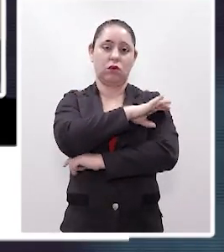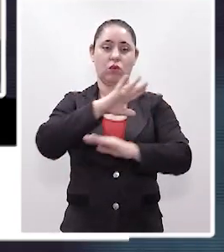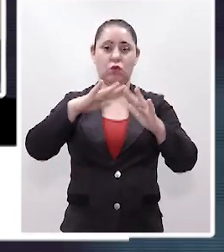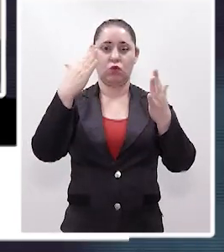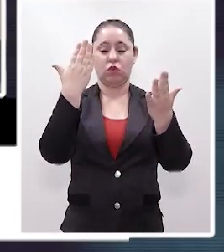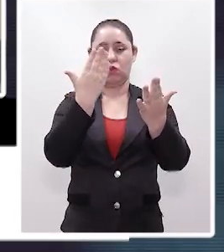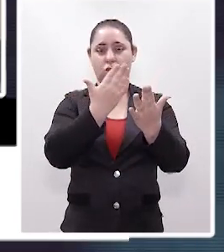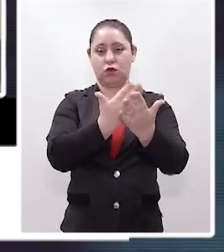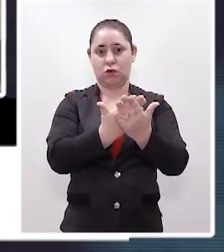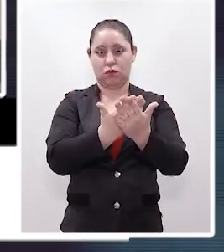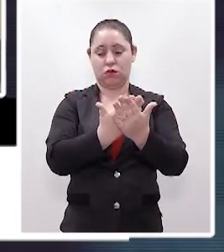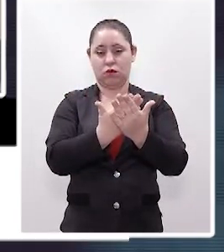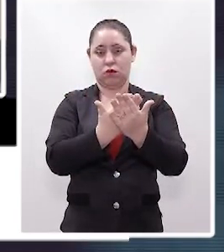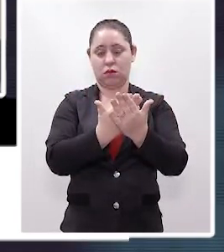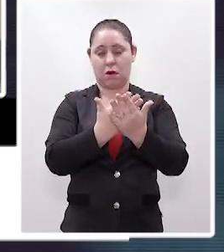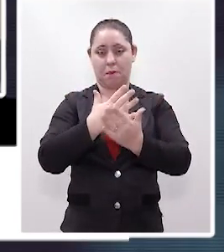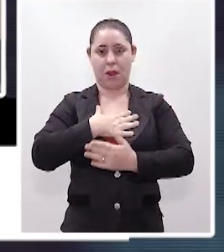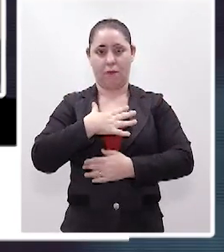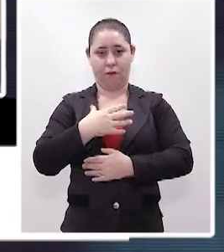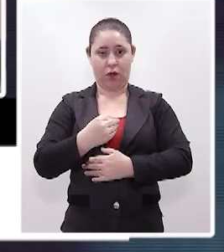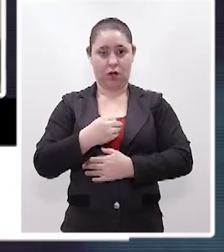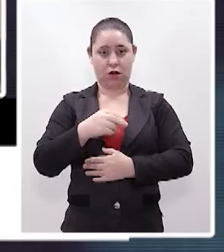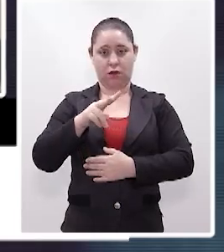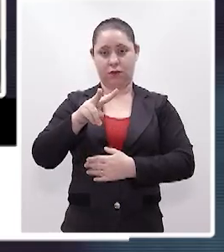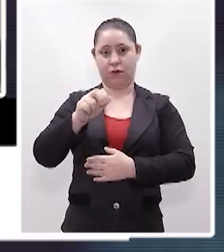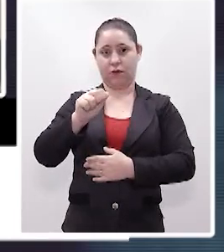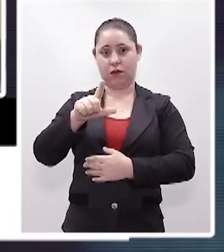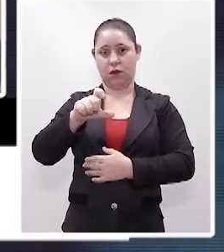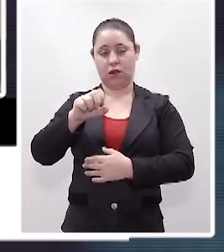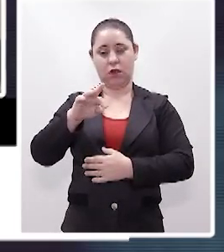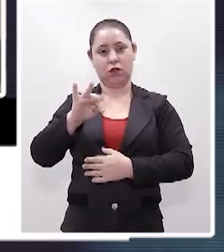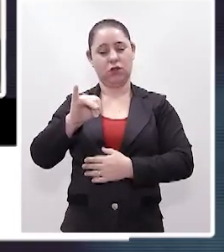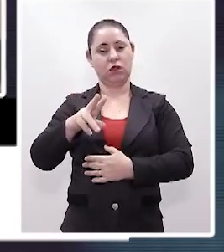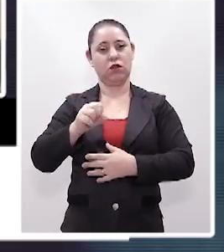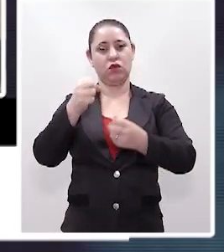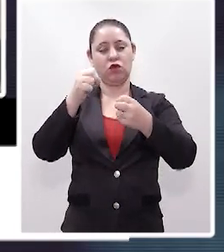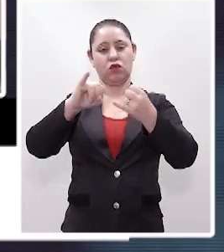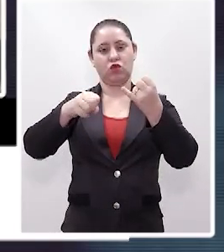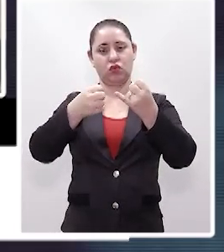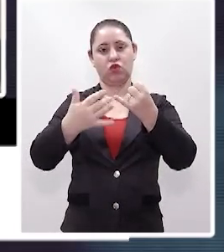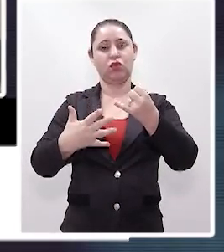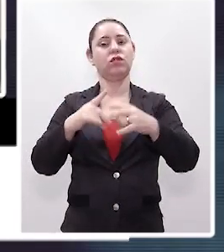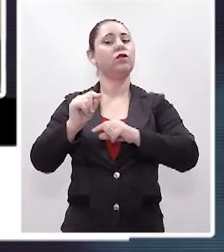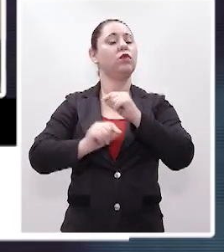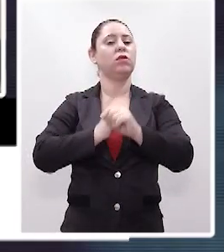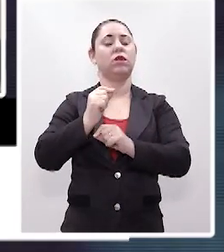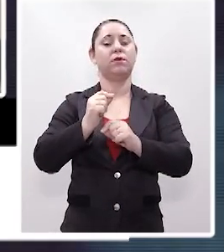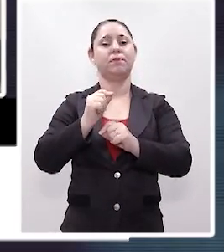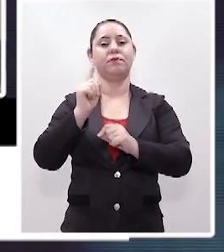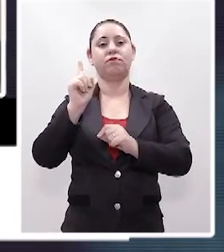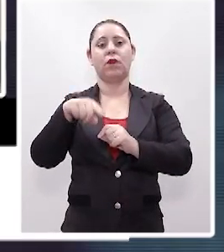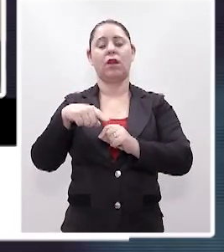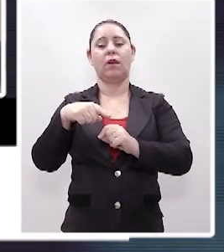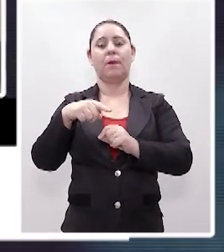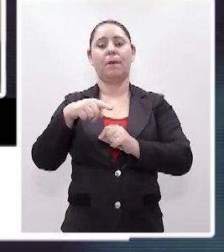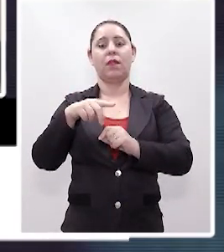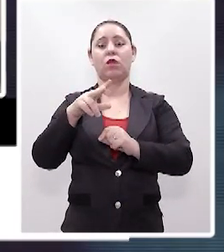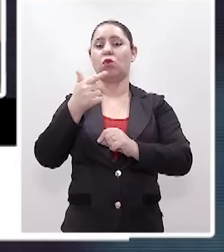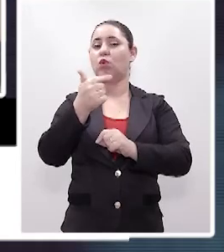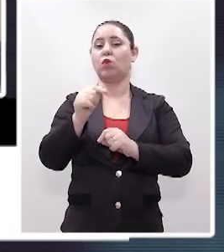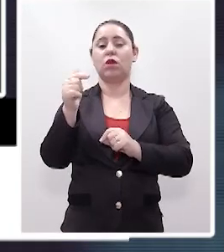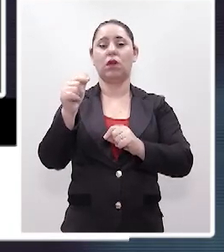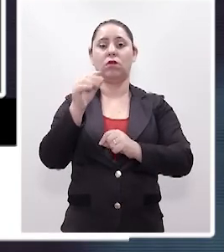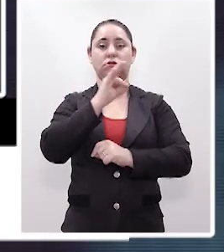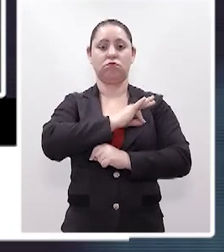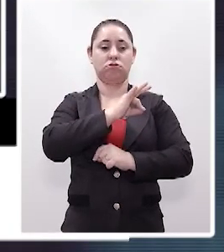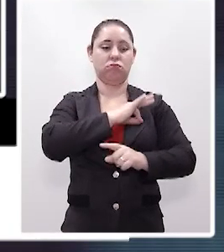da escola, no caso da escola da Valentina, justificou como para não ter